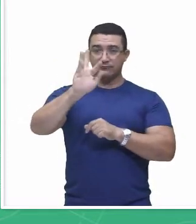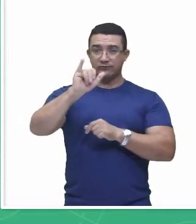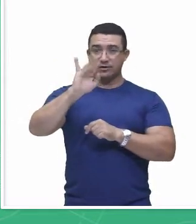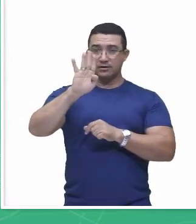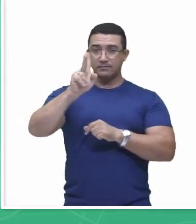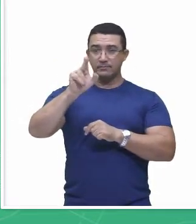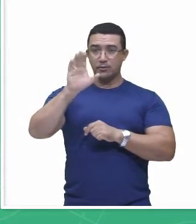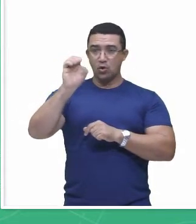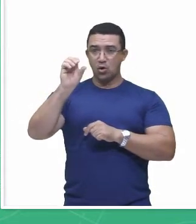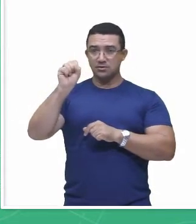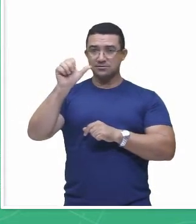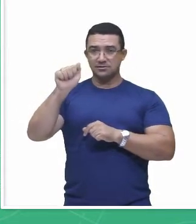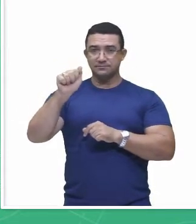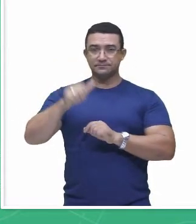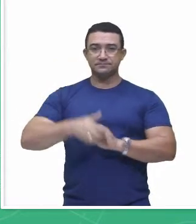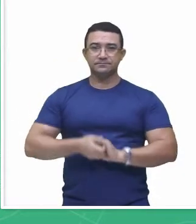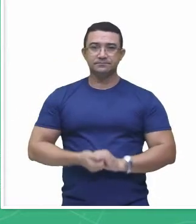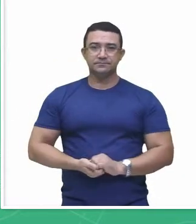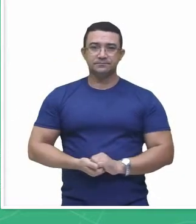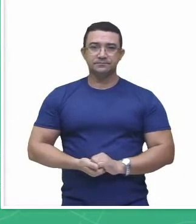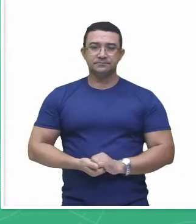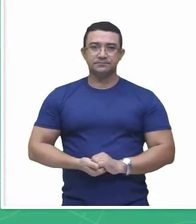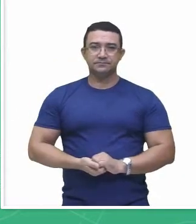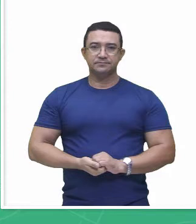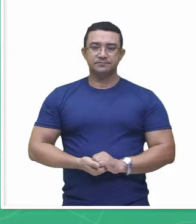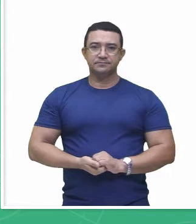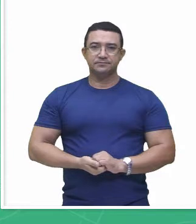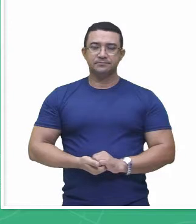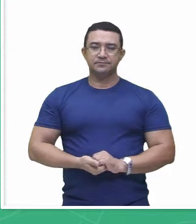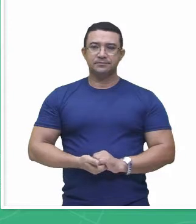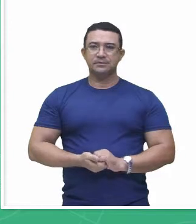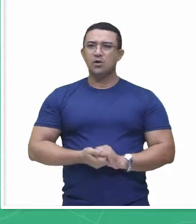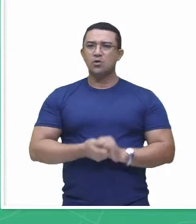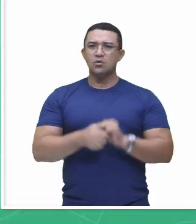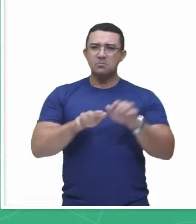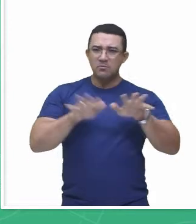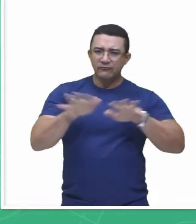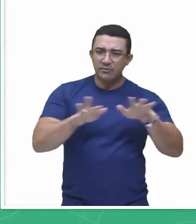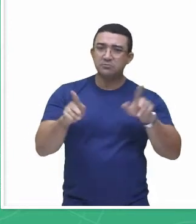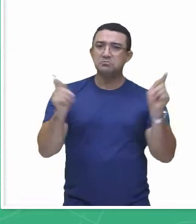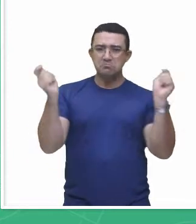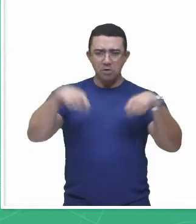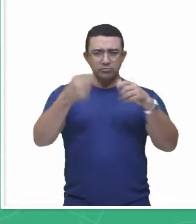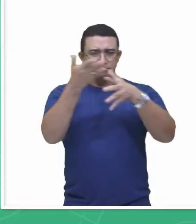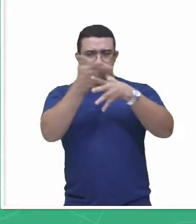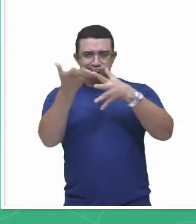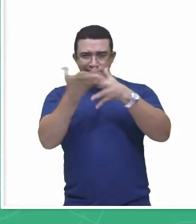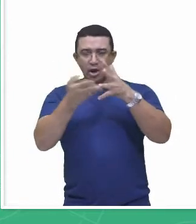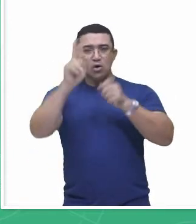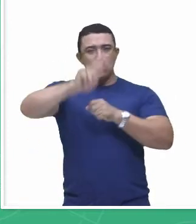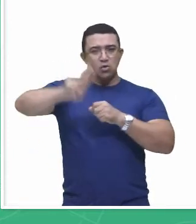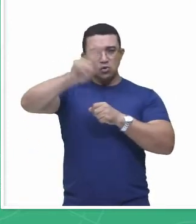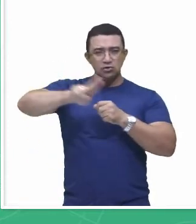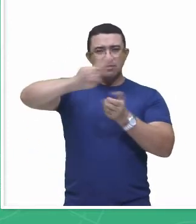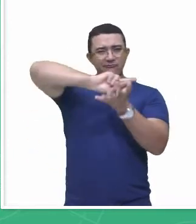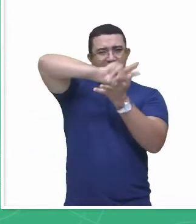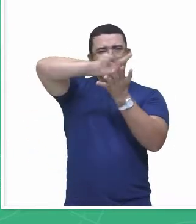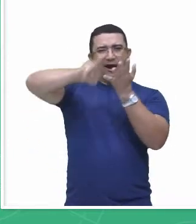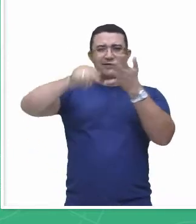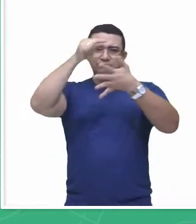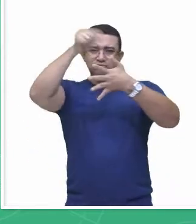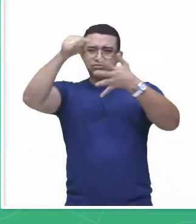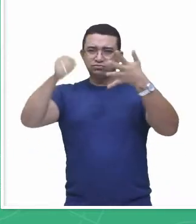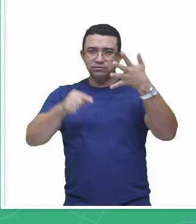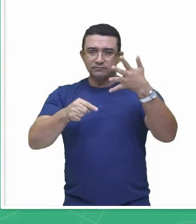ao comentário. Diz assim, ó, as articulações podem ser classificadas utilizando vários critérios. Uma